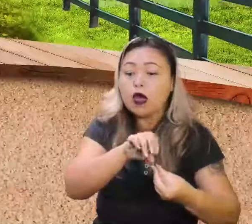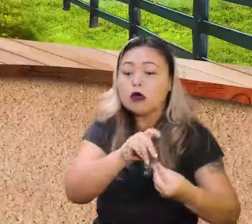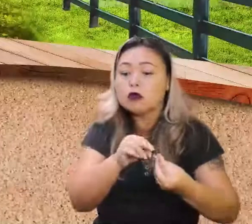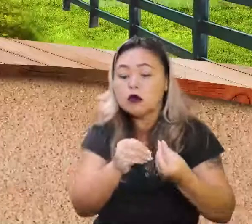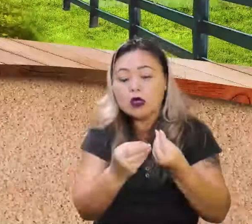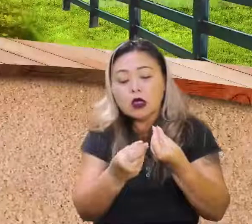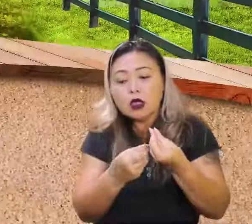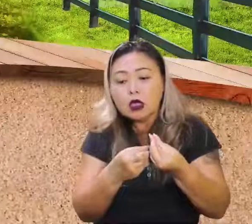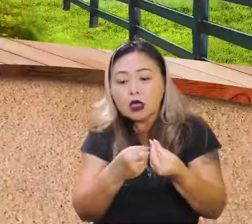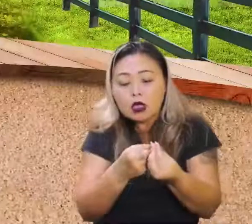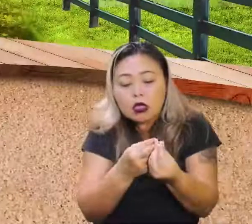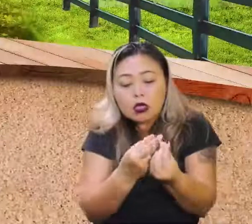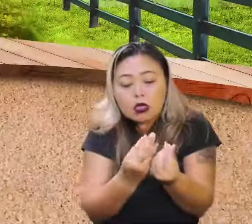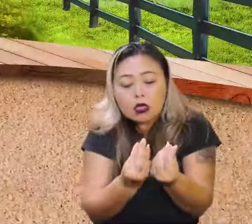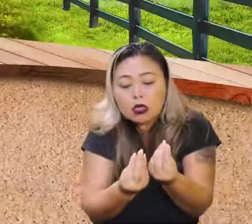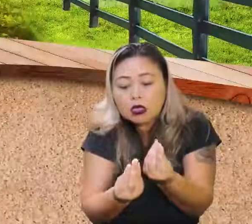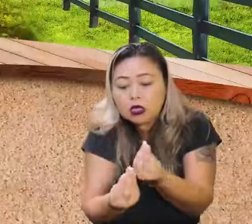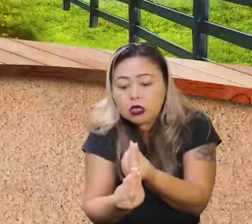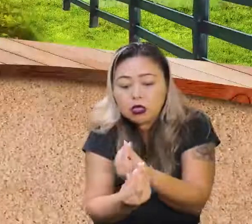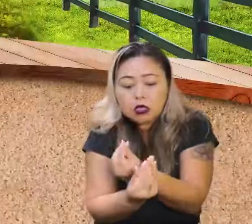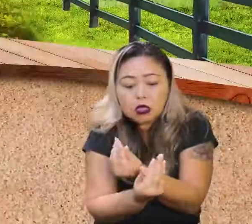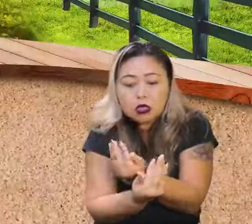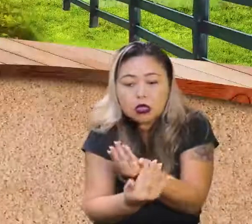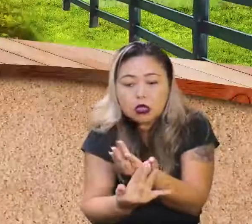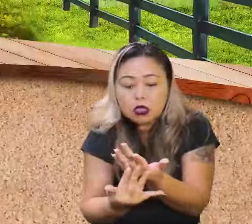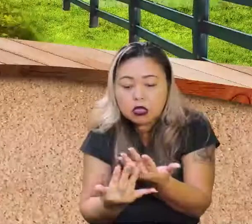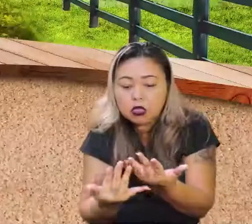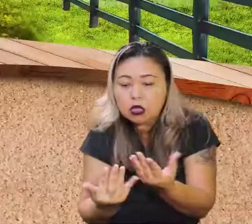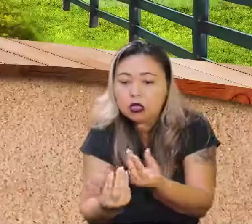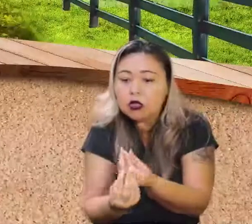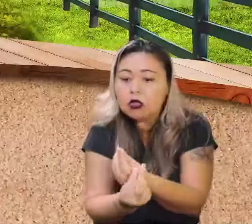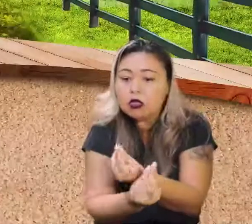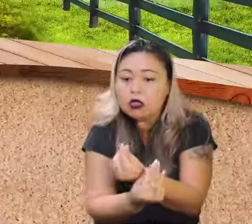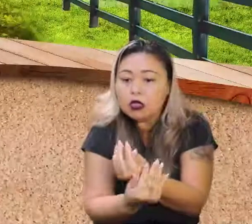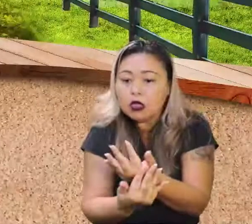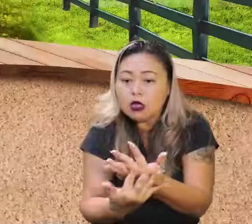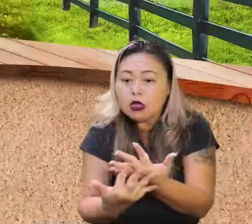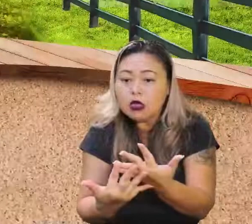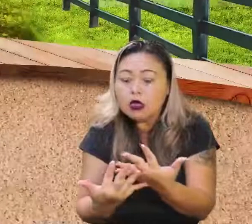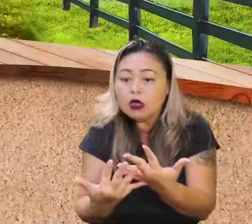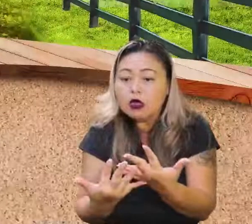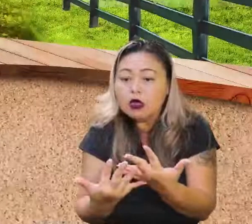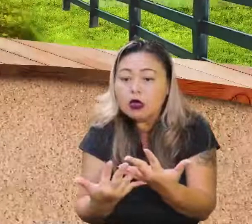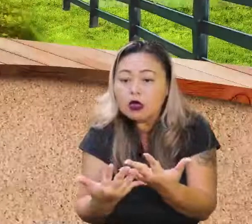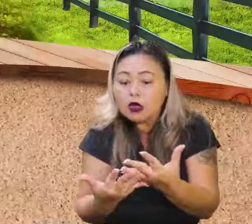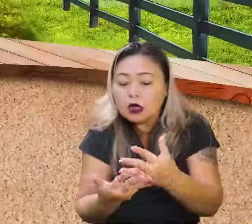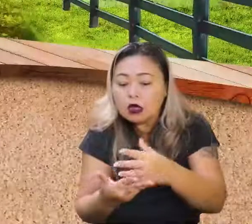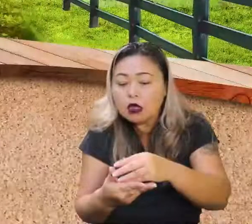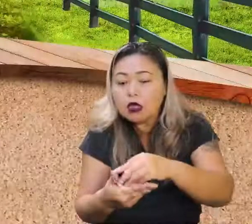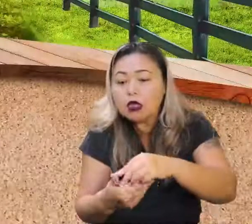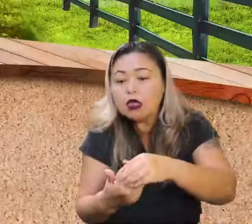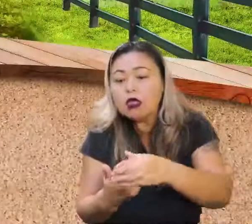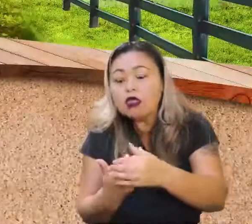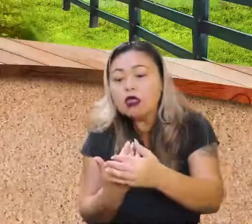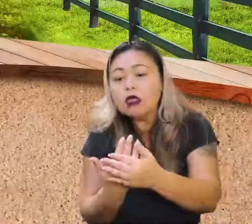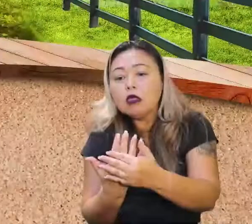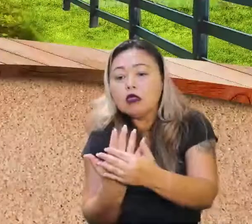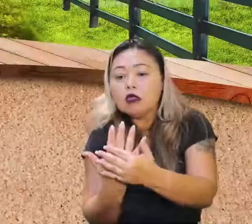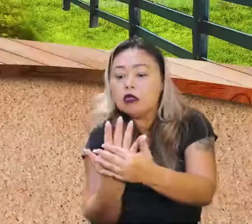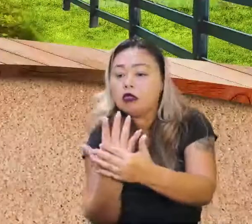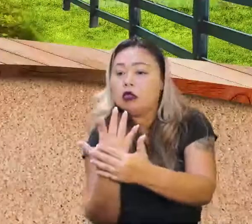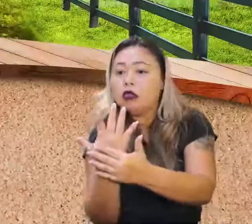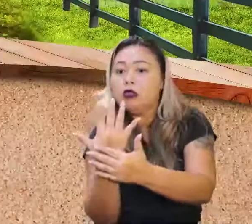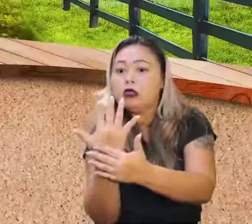vão passar pelo processo de decomposição, aí começa o quê, professor? A vir novos